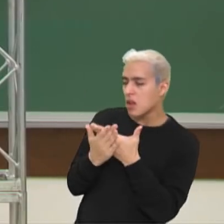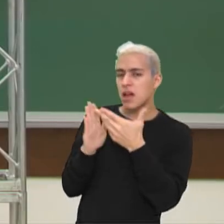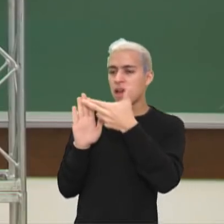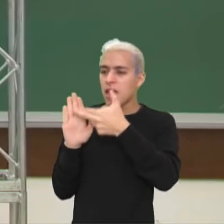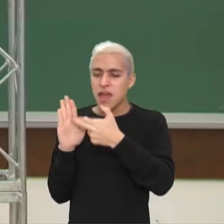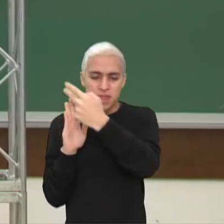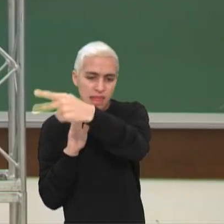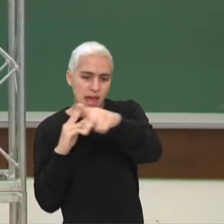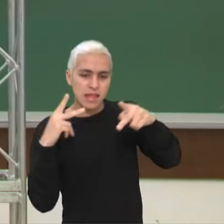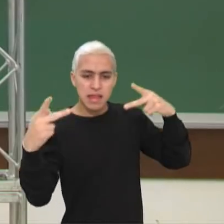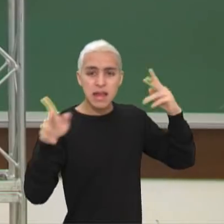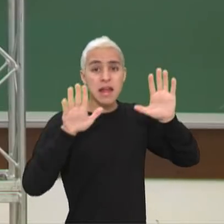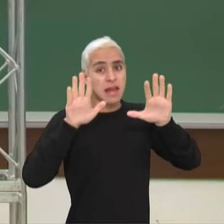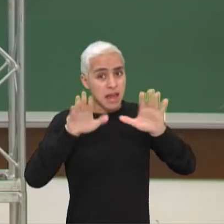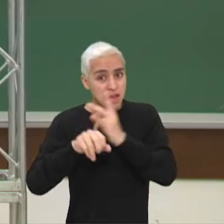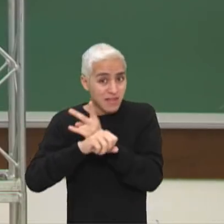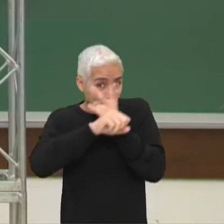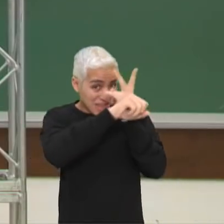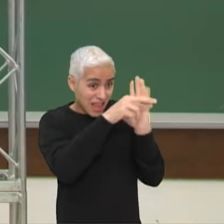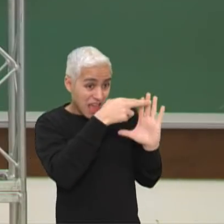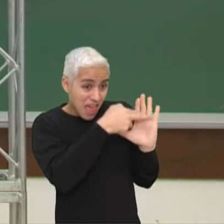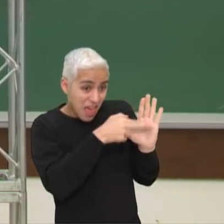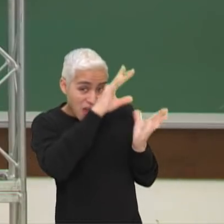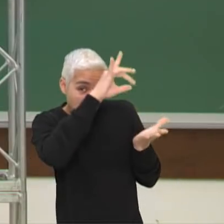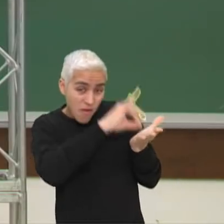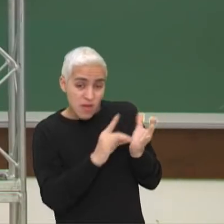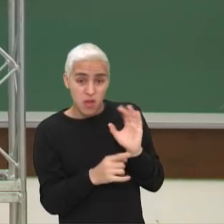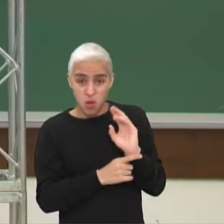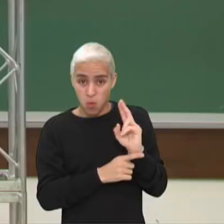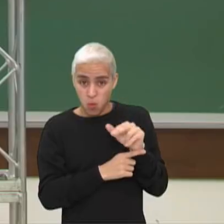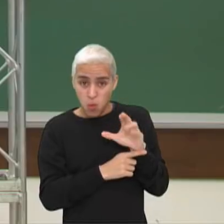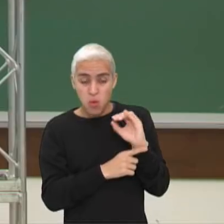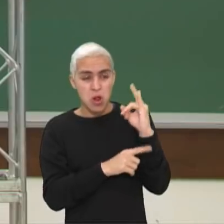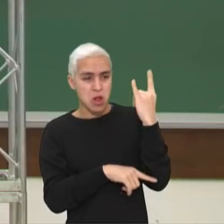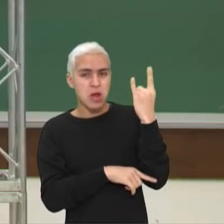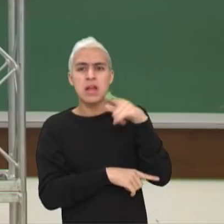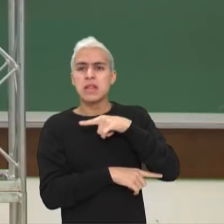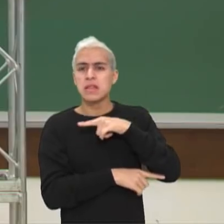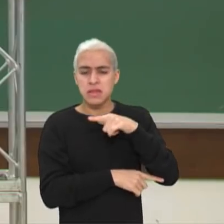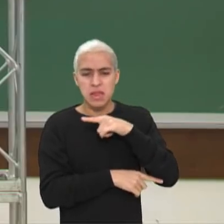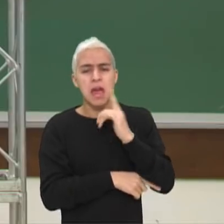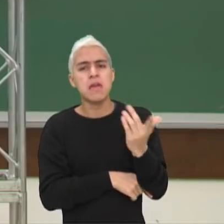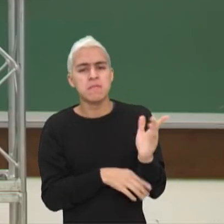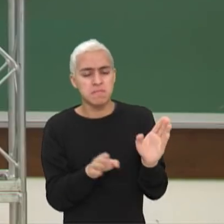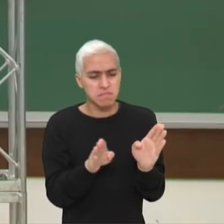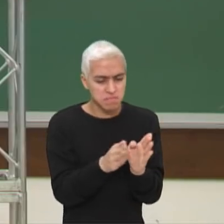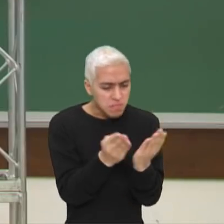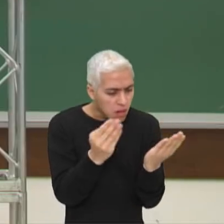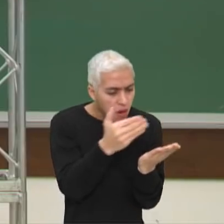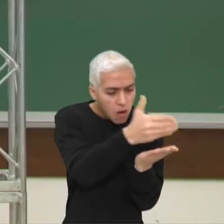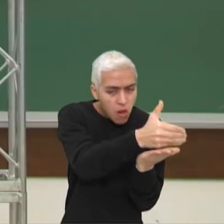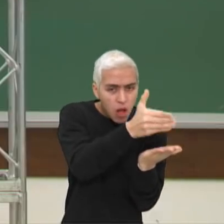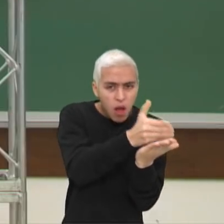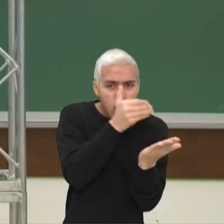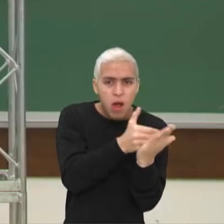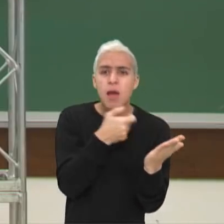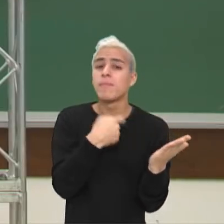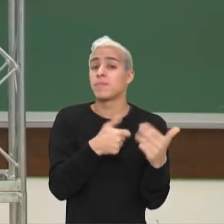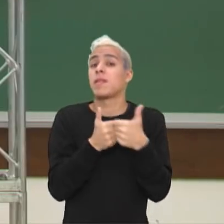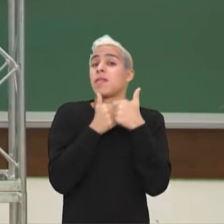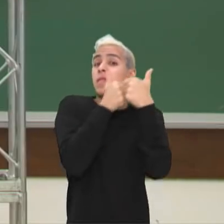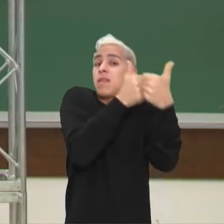que, se você for atrás das regras oficial do Uno, ele tem o cartazinho lá no jogo. Tem o cartazinho que tem que seguir aquelas